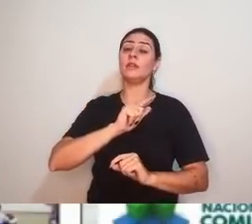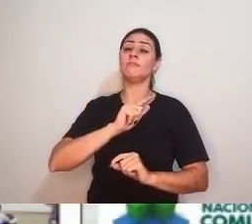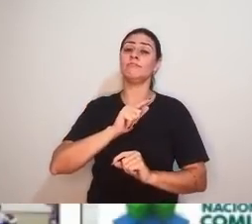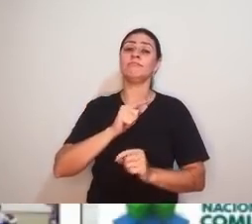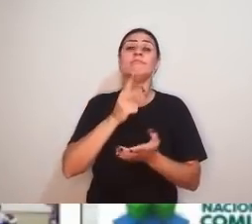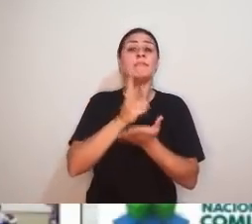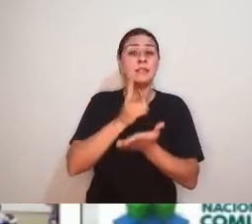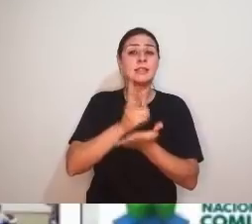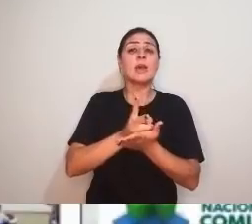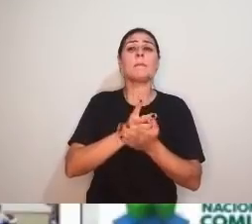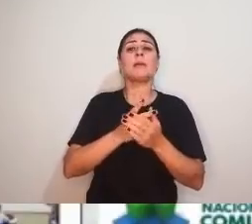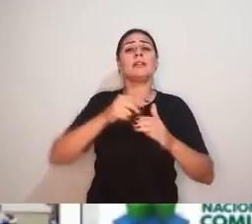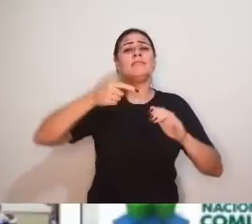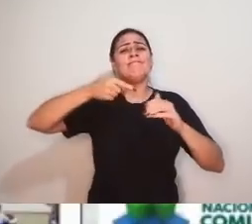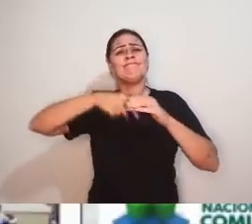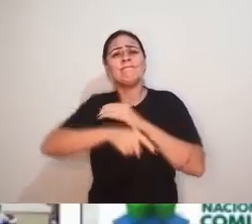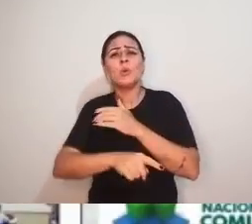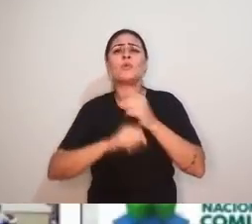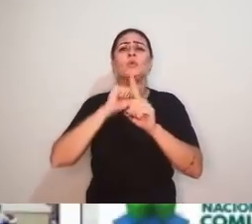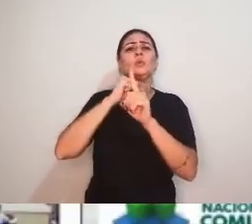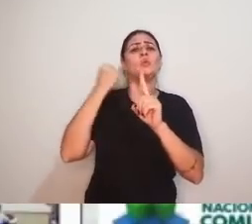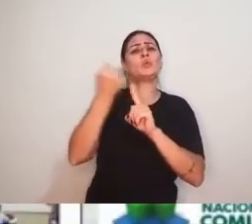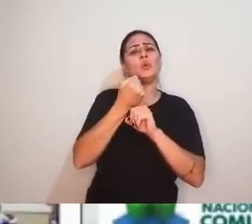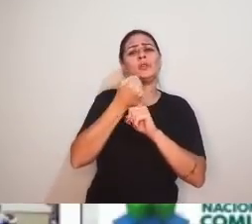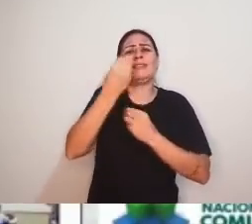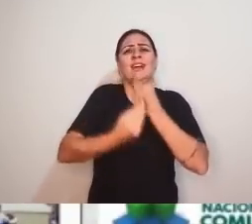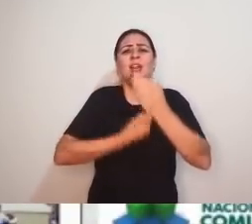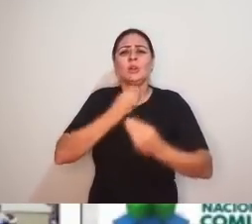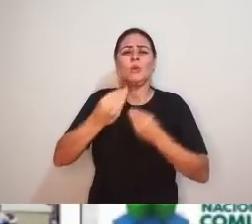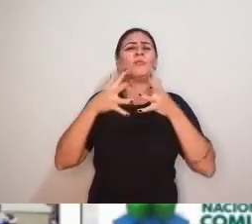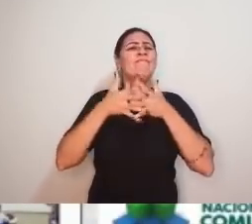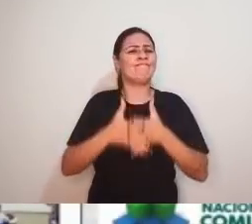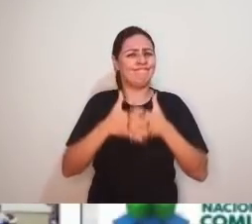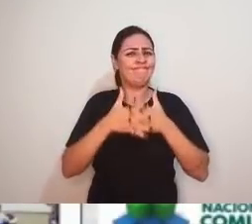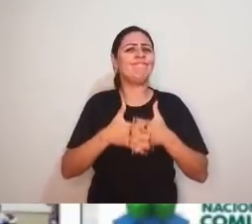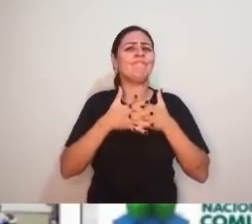da constante, permanente complexificação da sociedade.